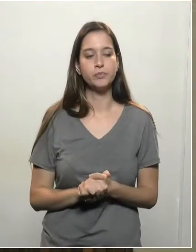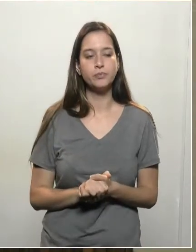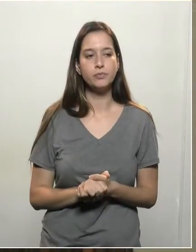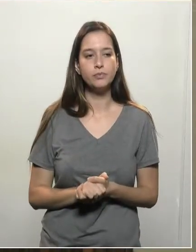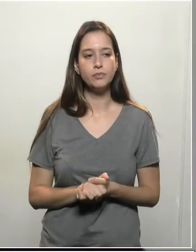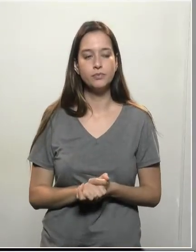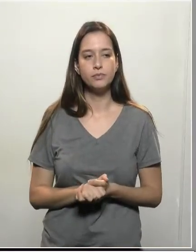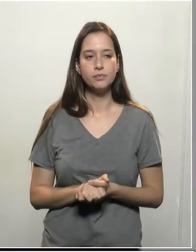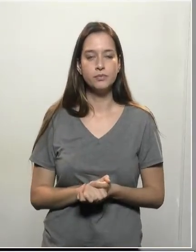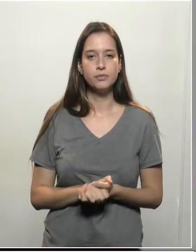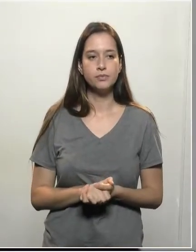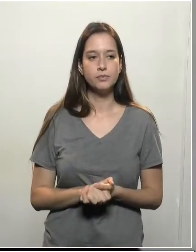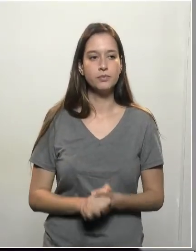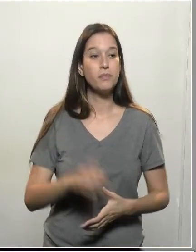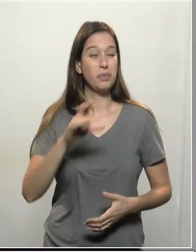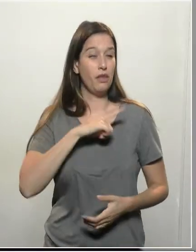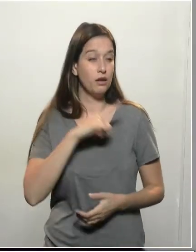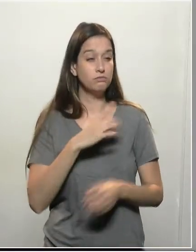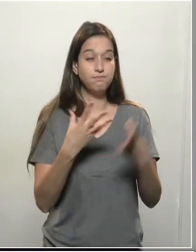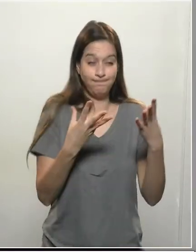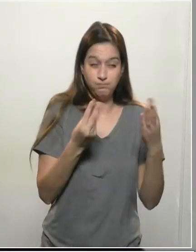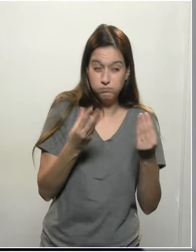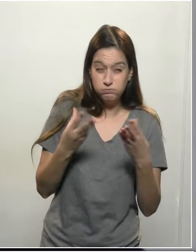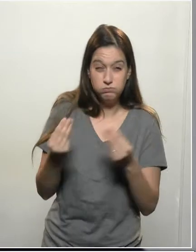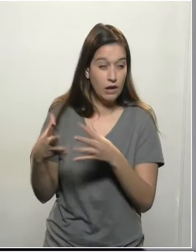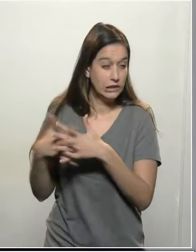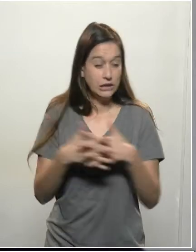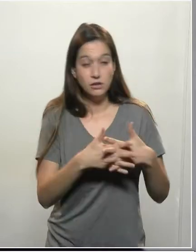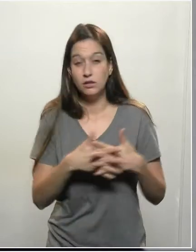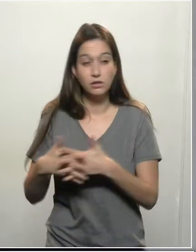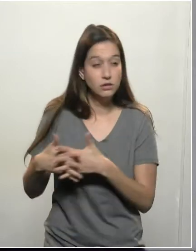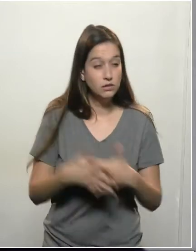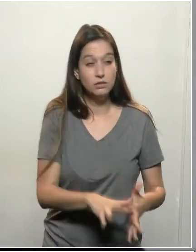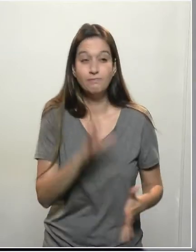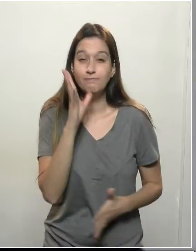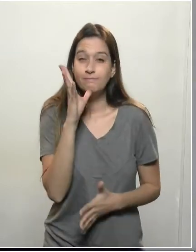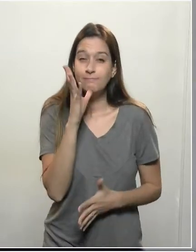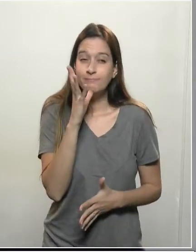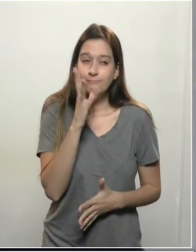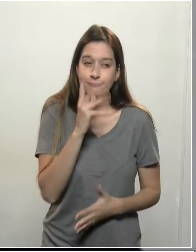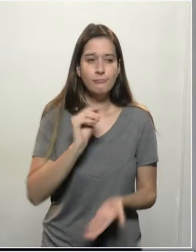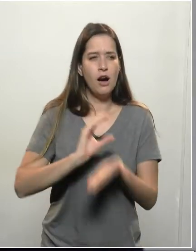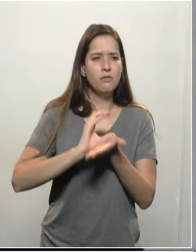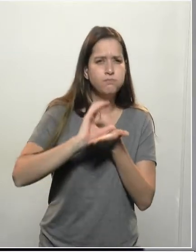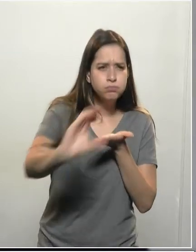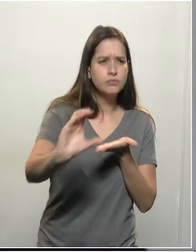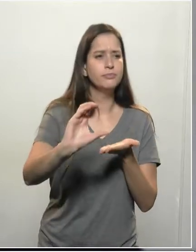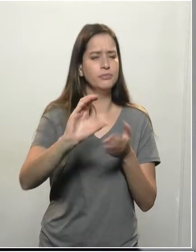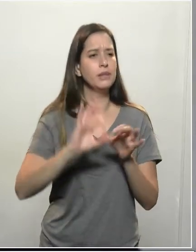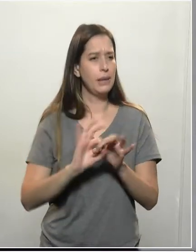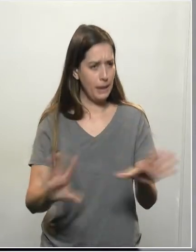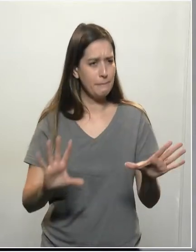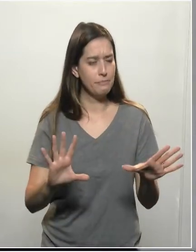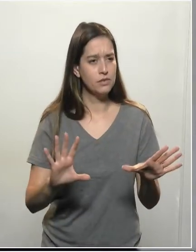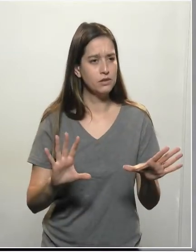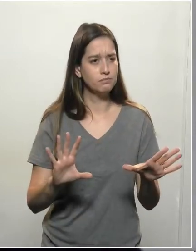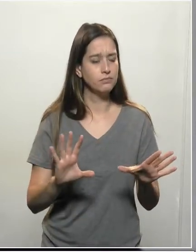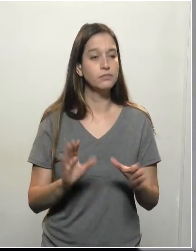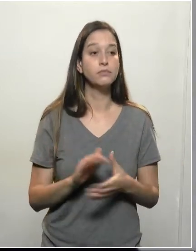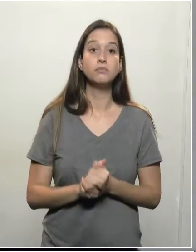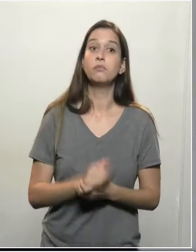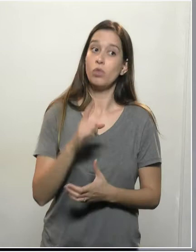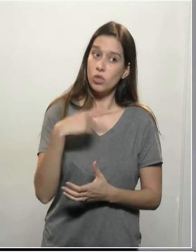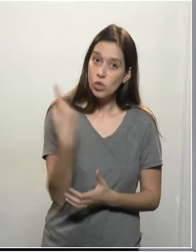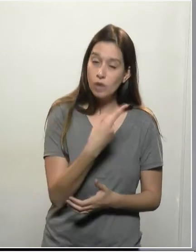Muito burocrático e moroso esse processo. A gente precisa de mais agilidade. A gente precisa, de fato, de